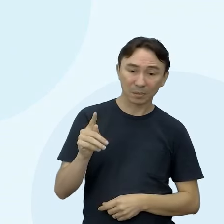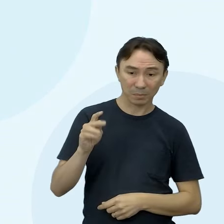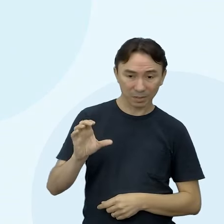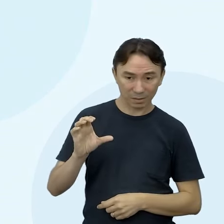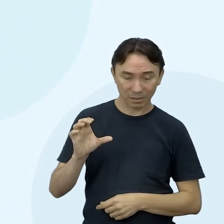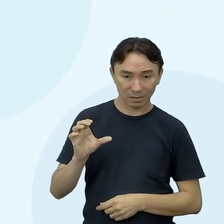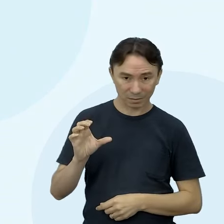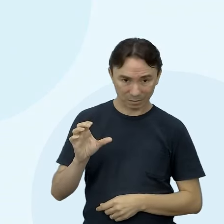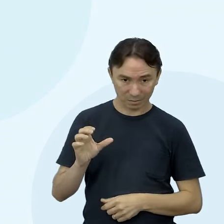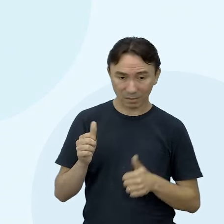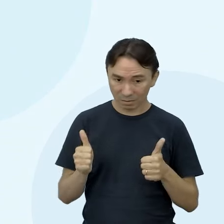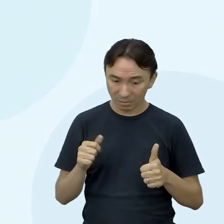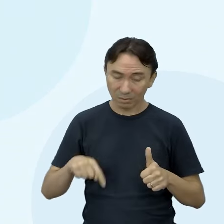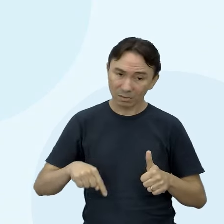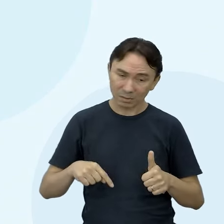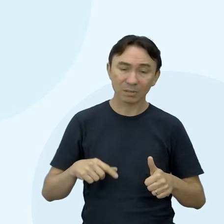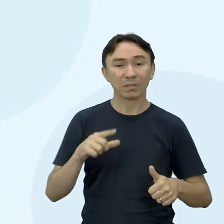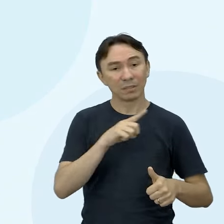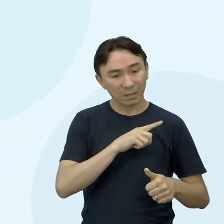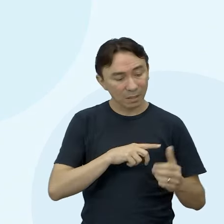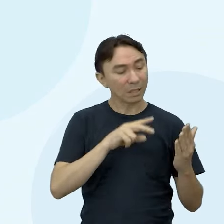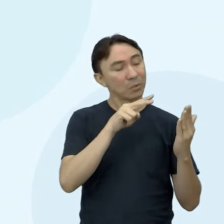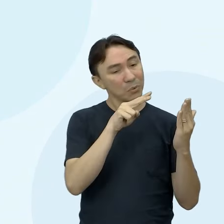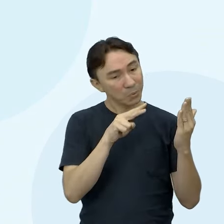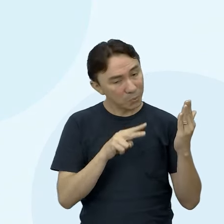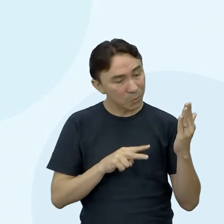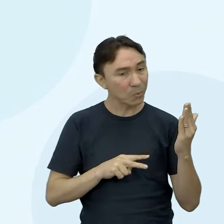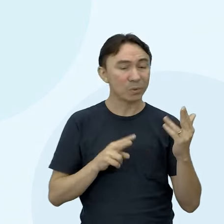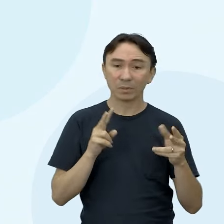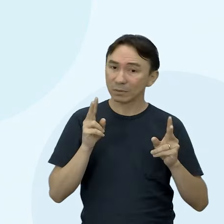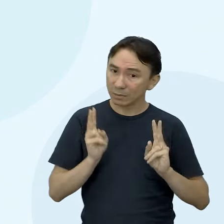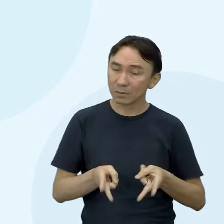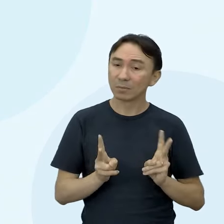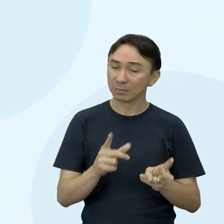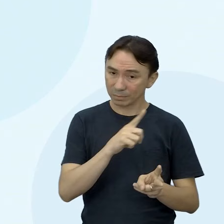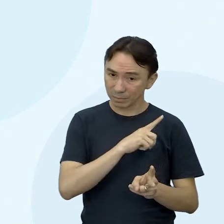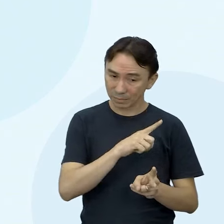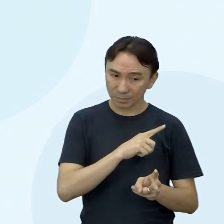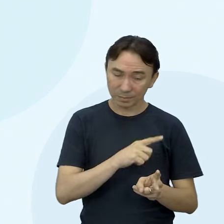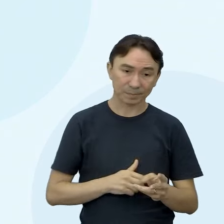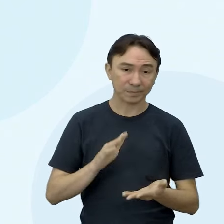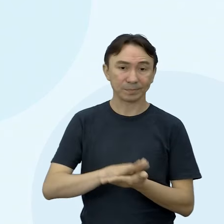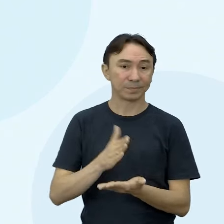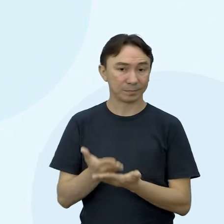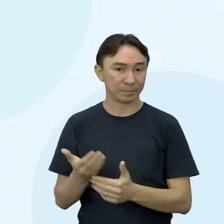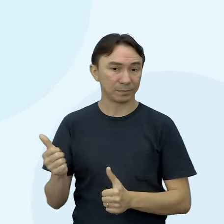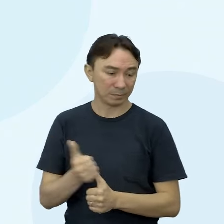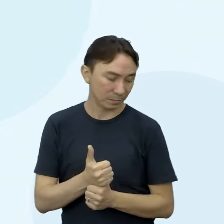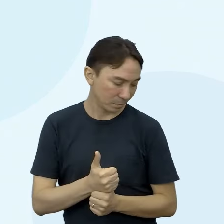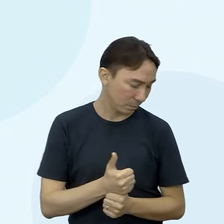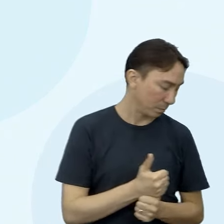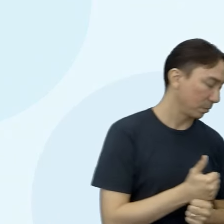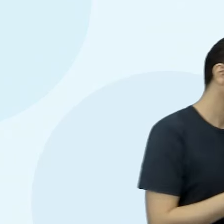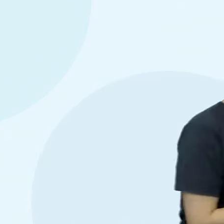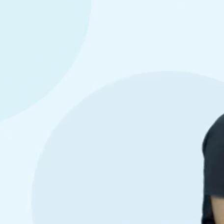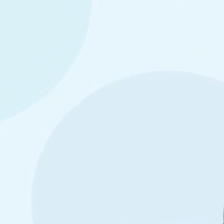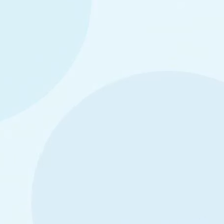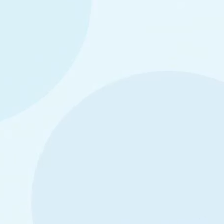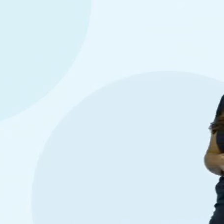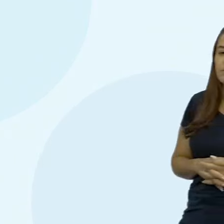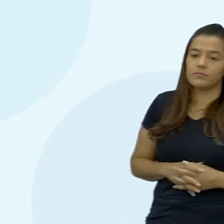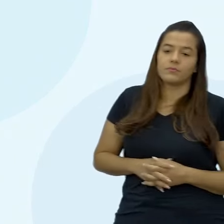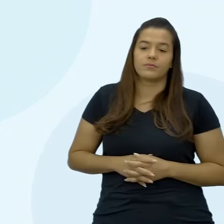trabalhando, porque a gente sempre vai ter uma leitura ou alguma ideia, e para ler, a gente sabe que na tela às vezes fica pequeno por